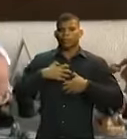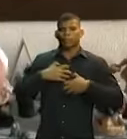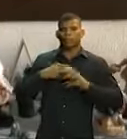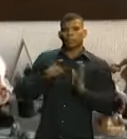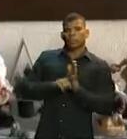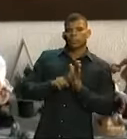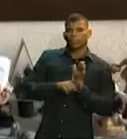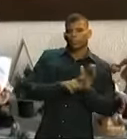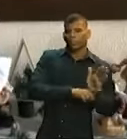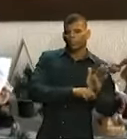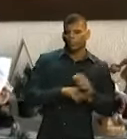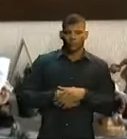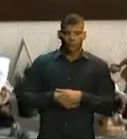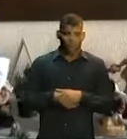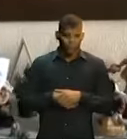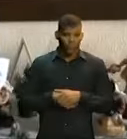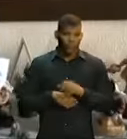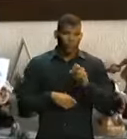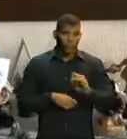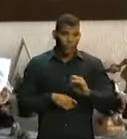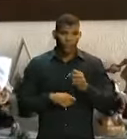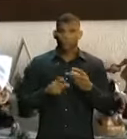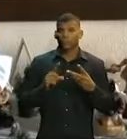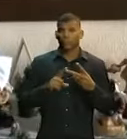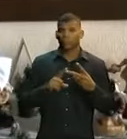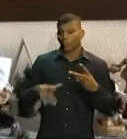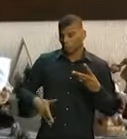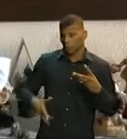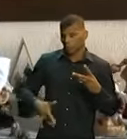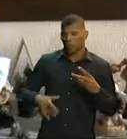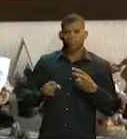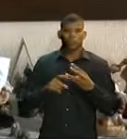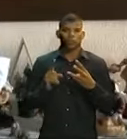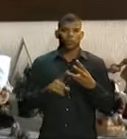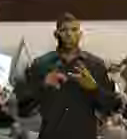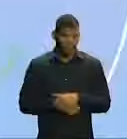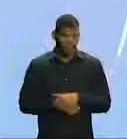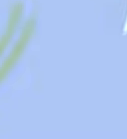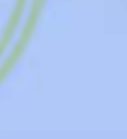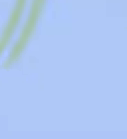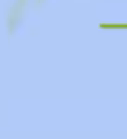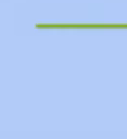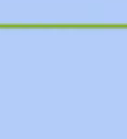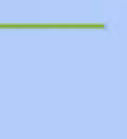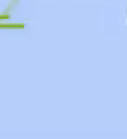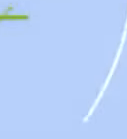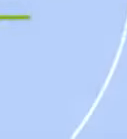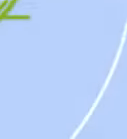malefícios, principalmente se você tem problemas renais ou problemas hepáticos.